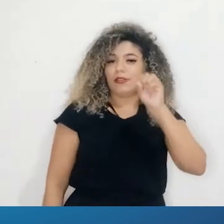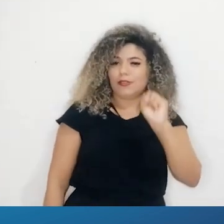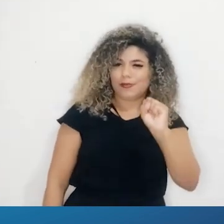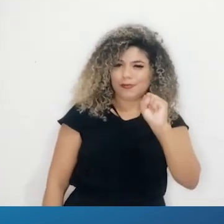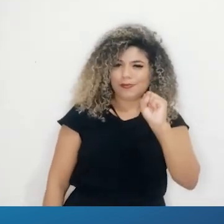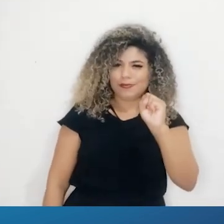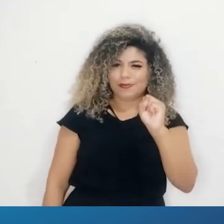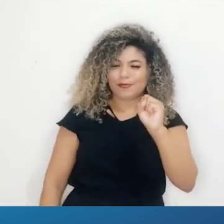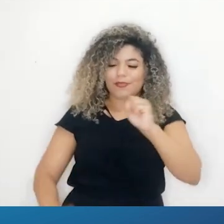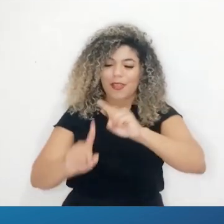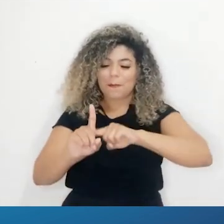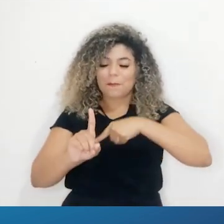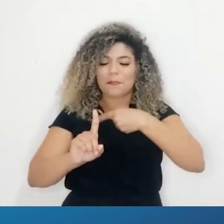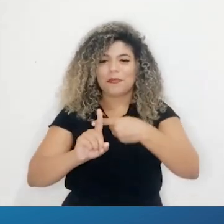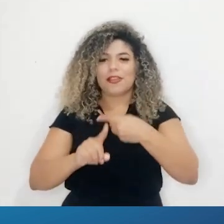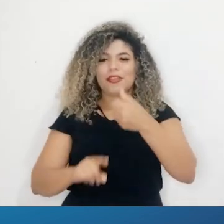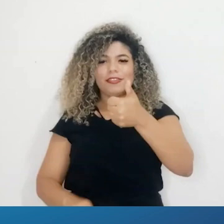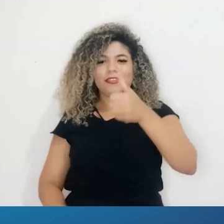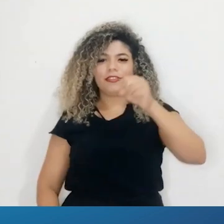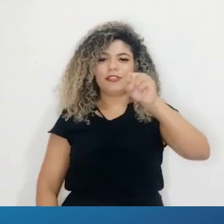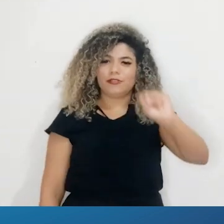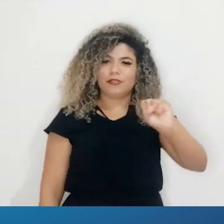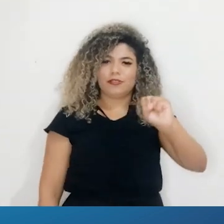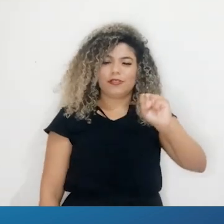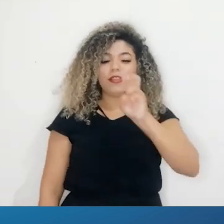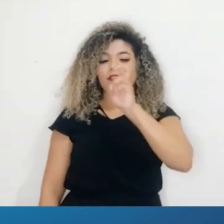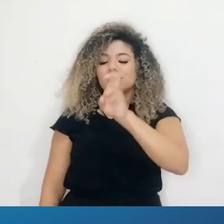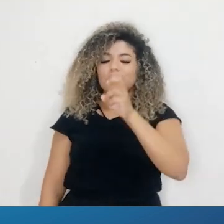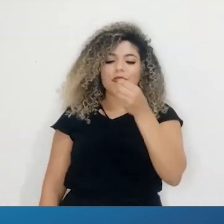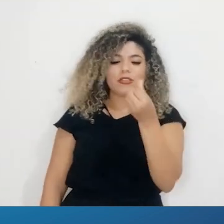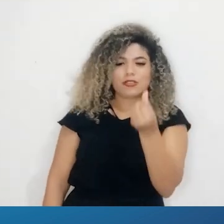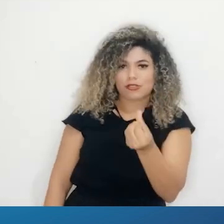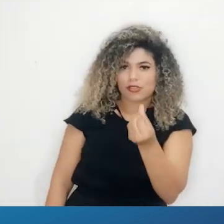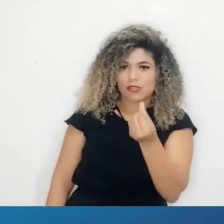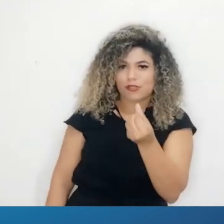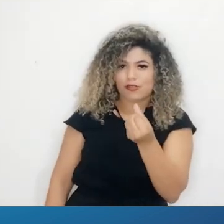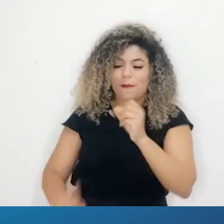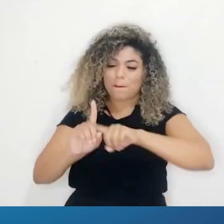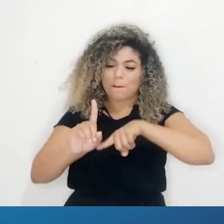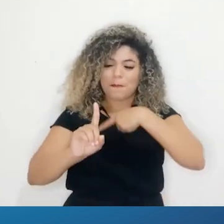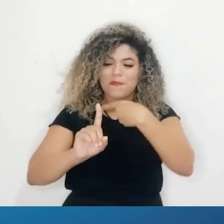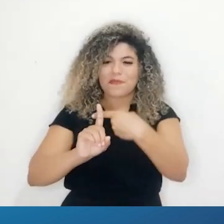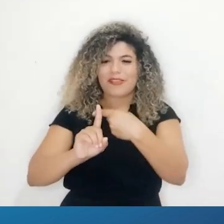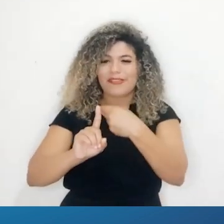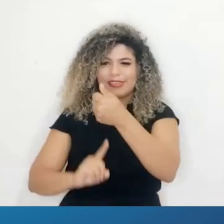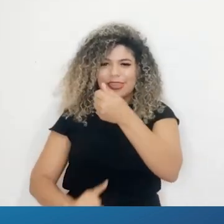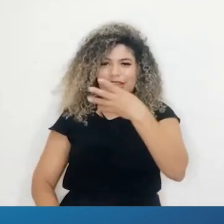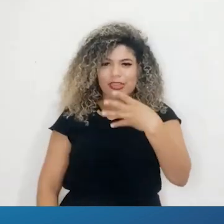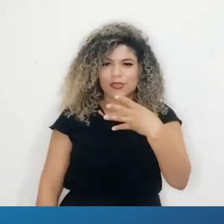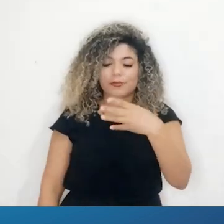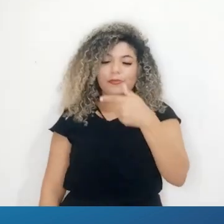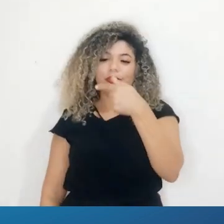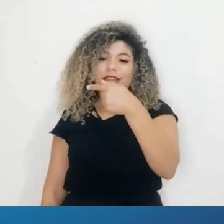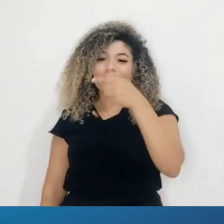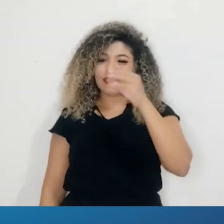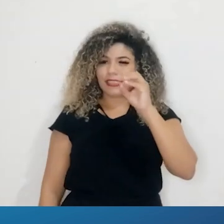38 + 18 56 e + 14